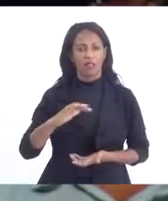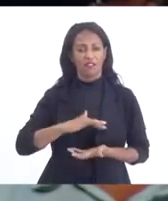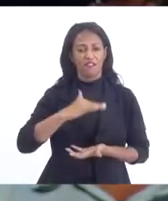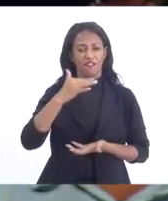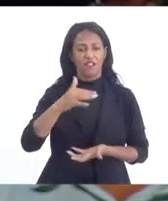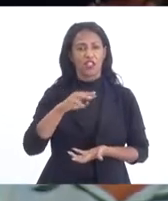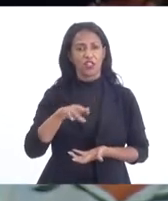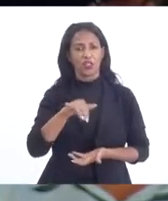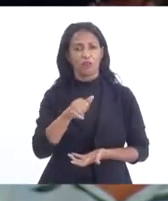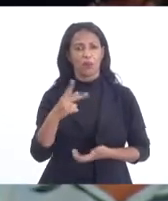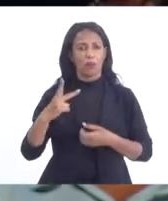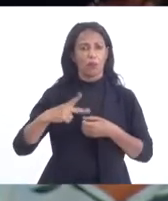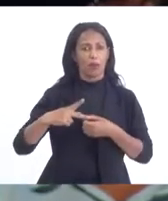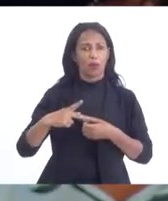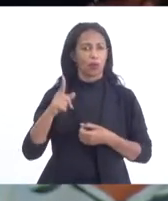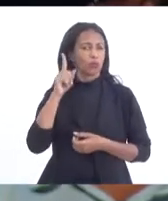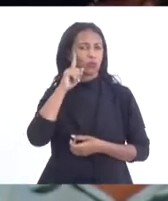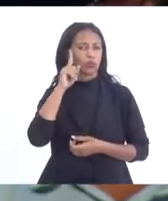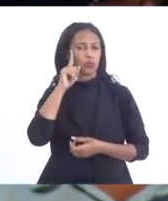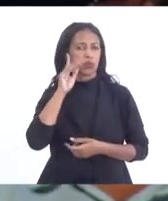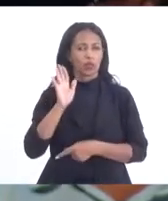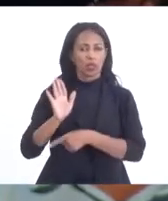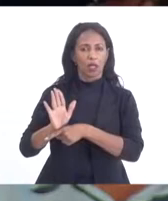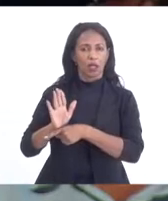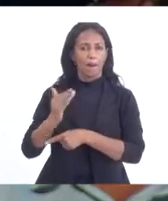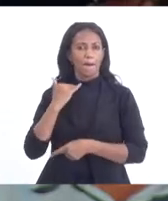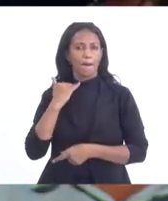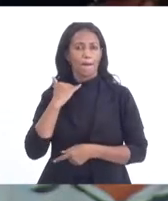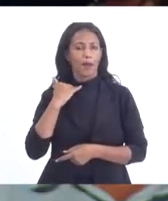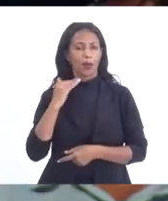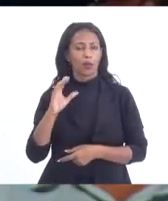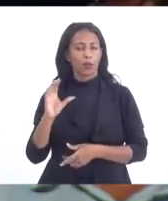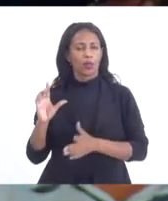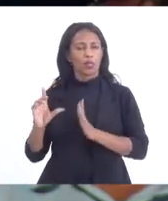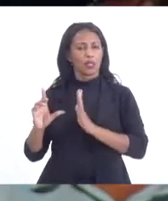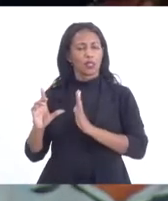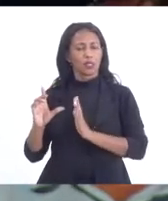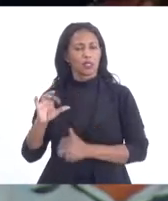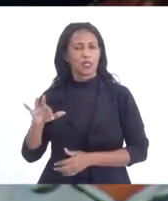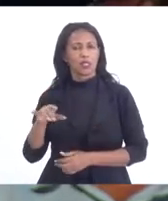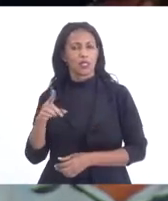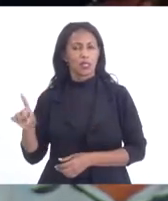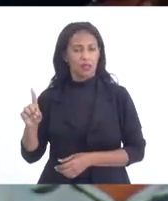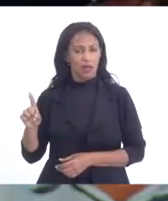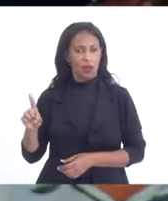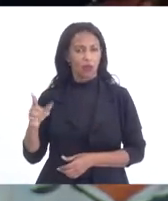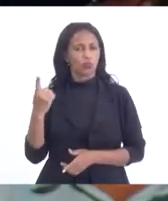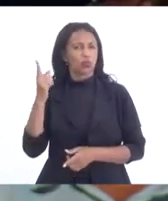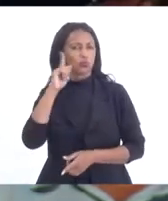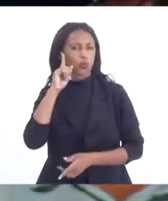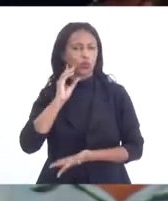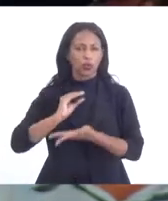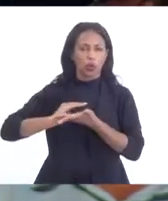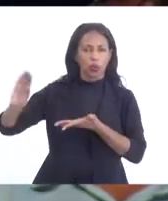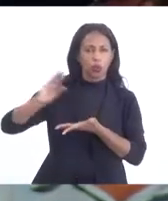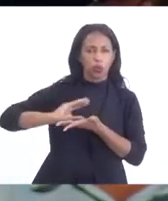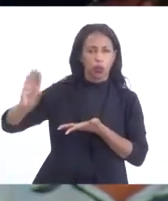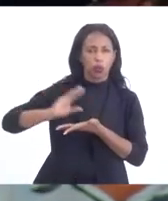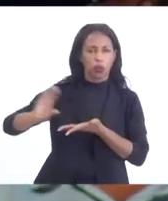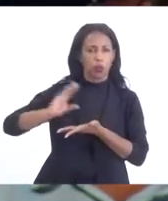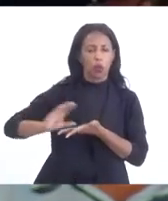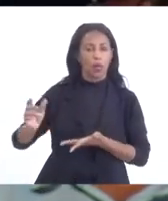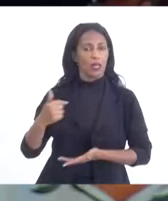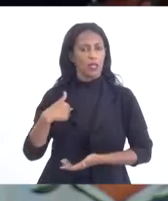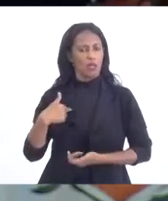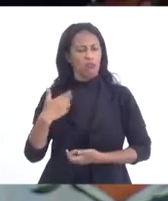dia e contribui para o Banco Central Brasileiro com $1.500.000 por dia. Então, fico